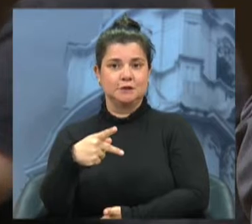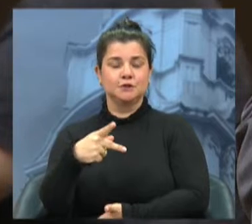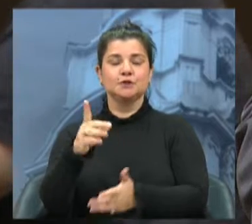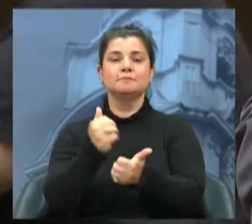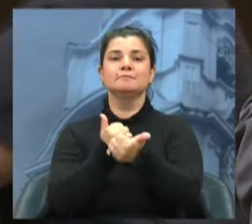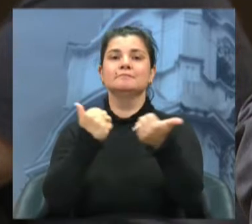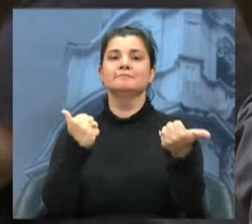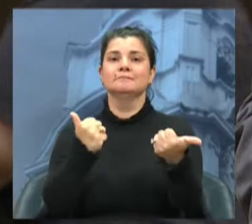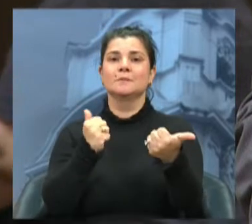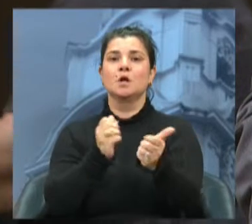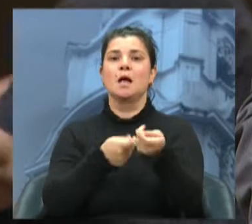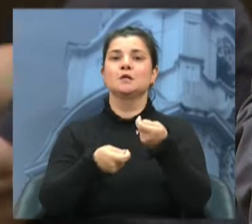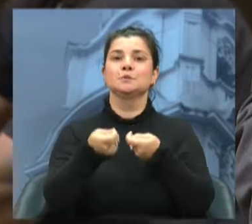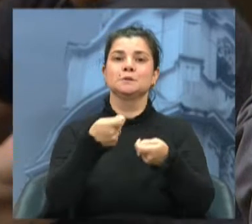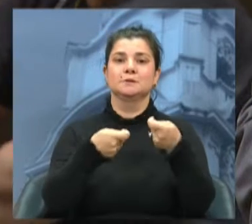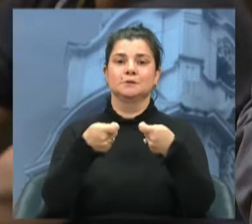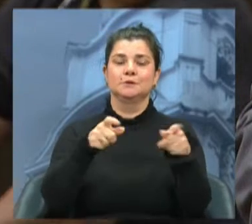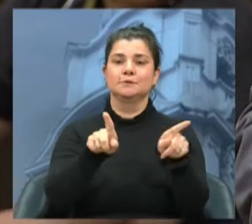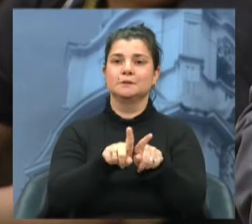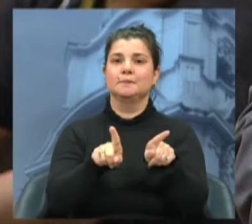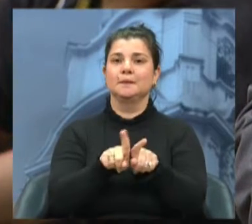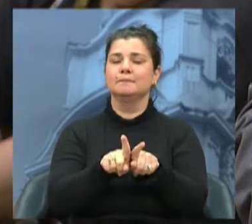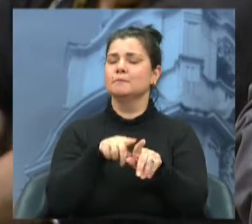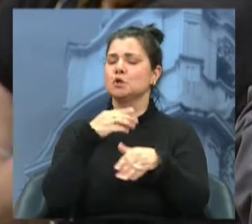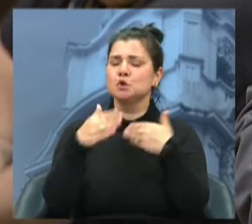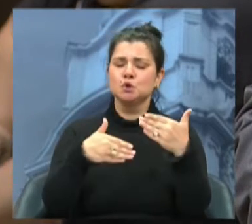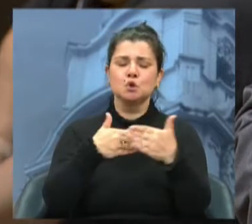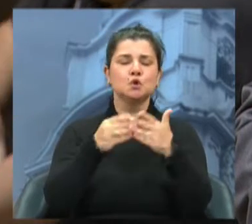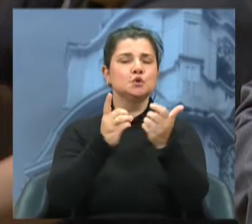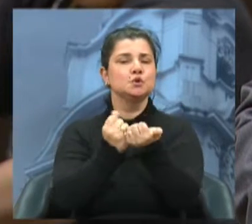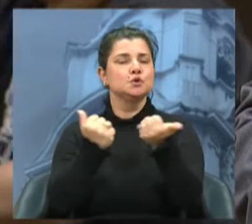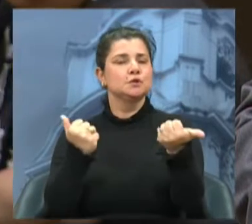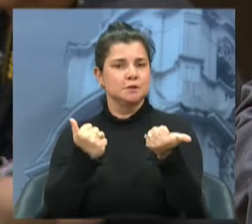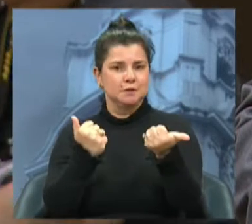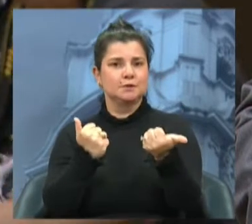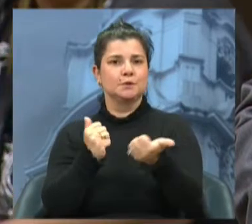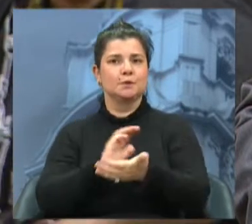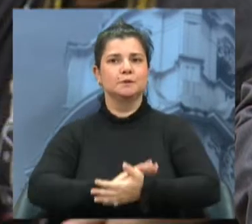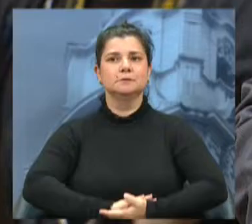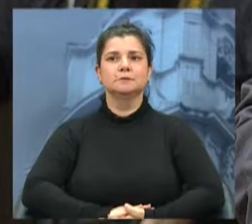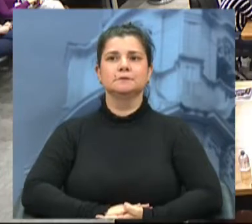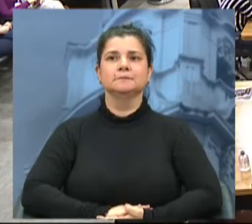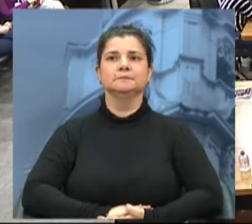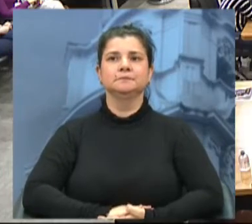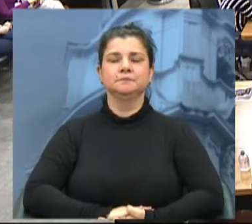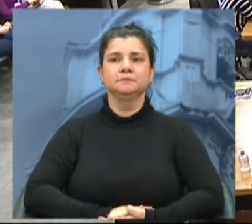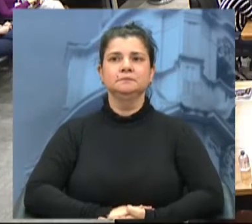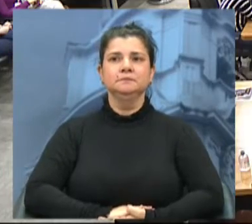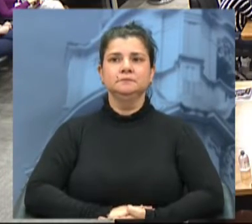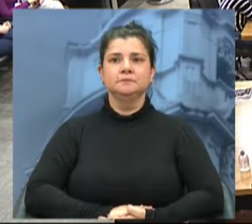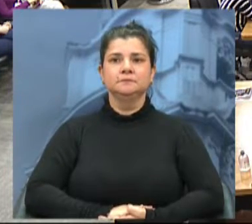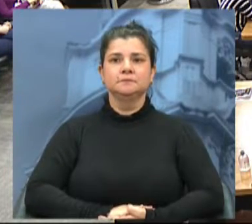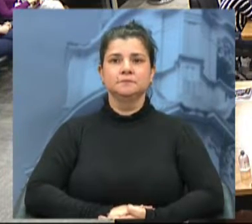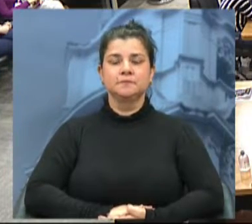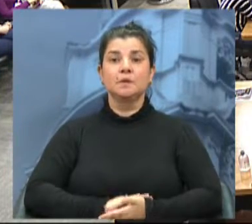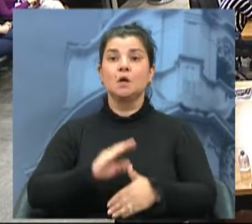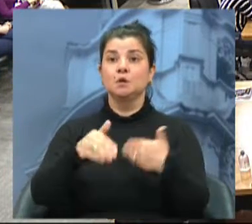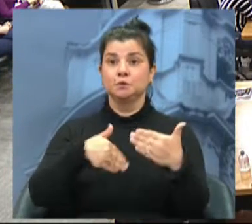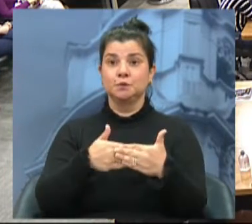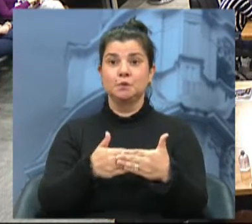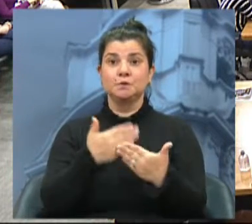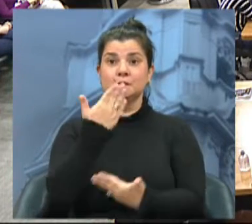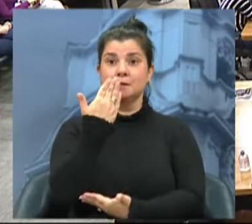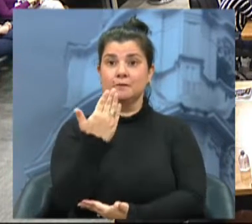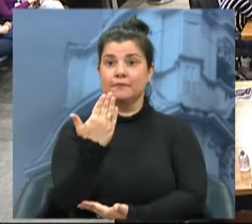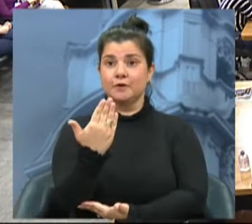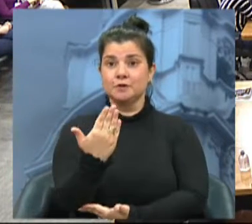favor. Os diretores todos, Fabrício, por favor, o diretor de patrimônio, todos aqui na frente